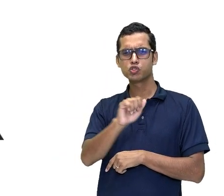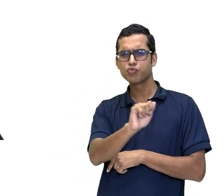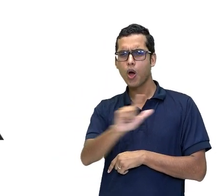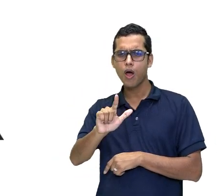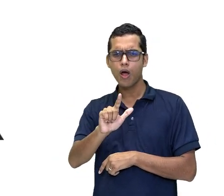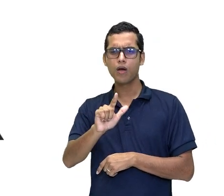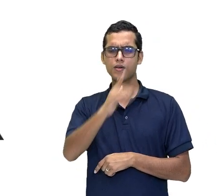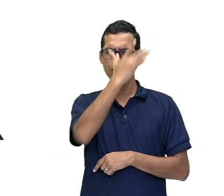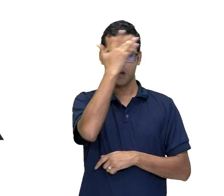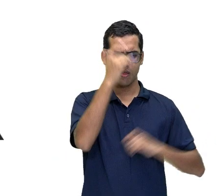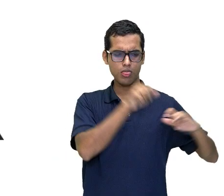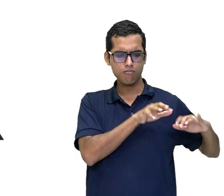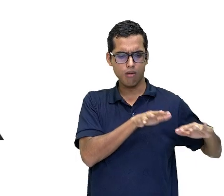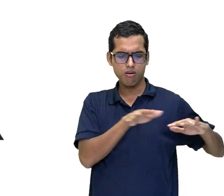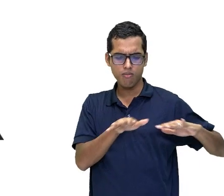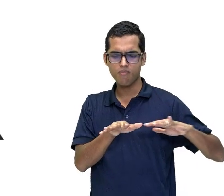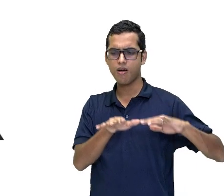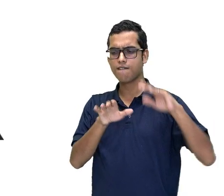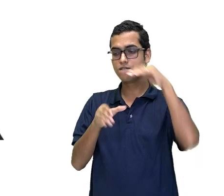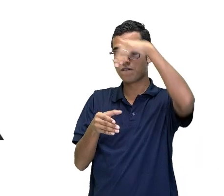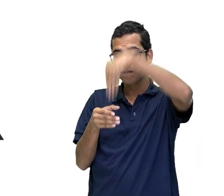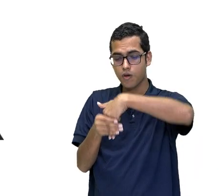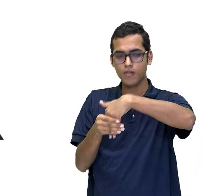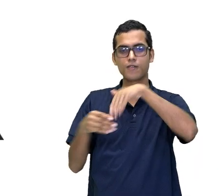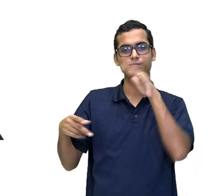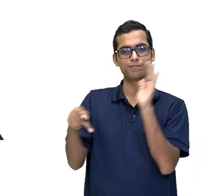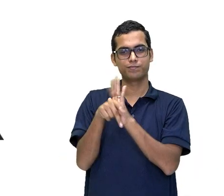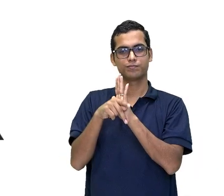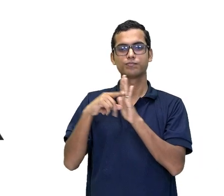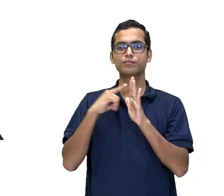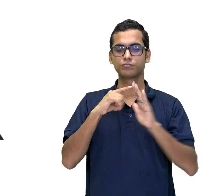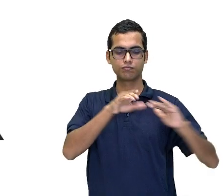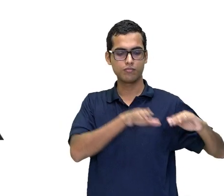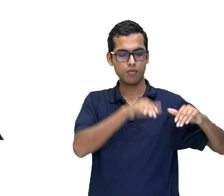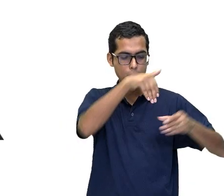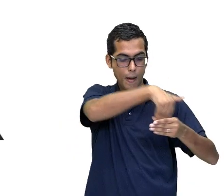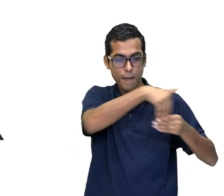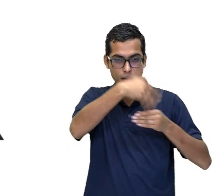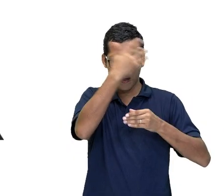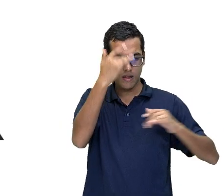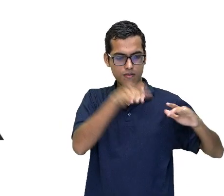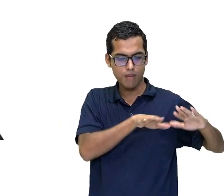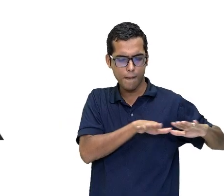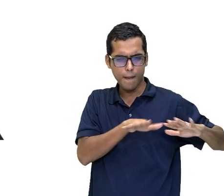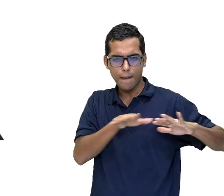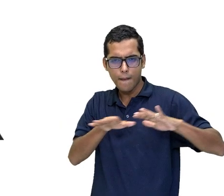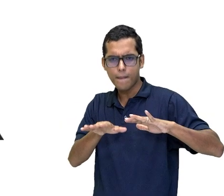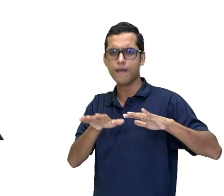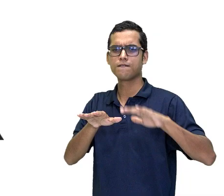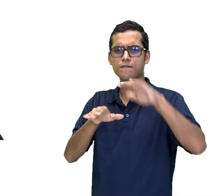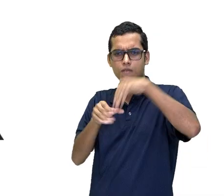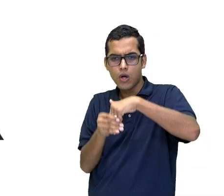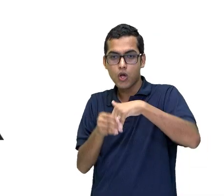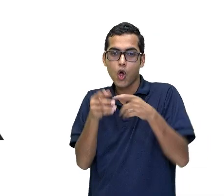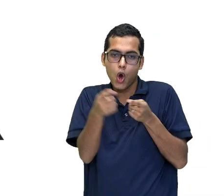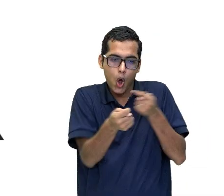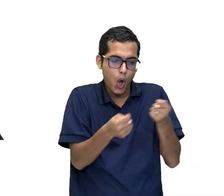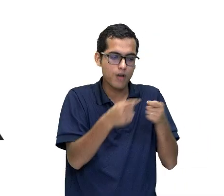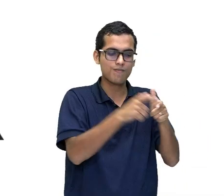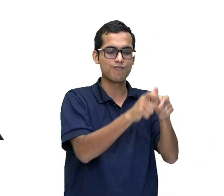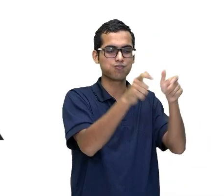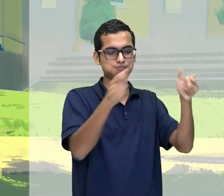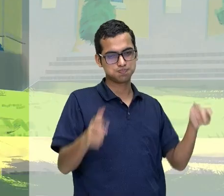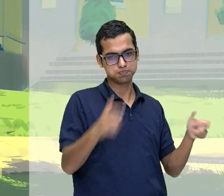de gado, né? De criação de gado, o curral eleitoral, essa ideia de que o coronel controla ali grande parte dos votos